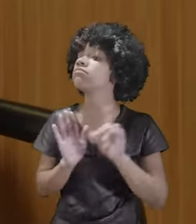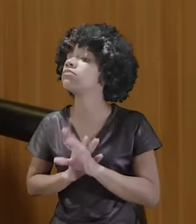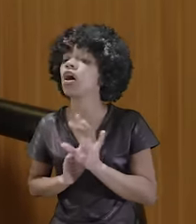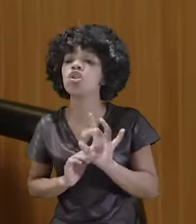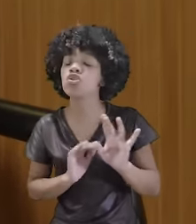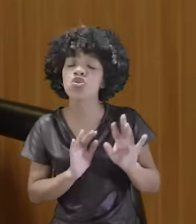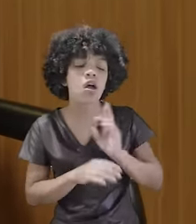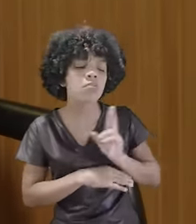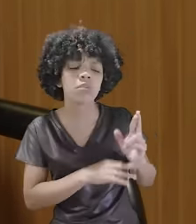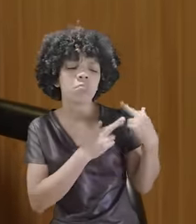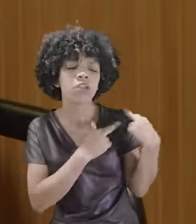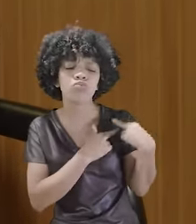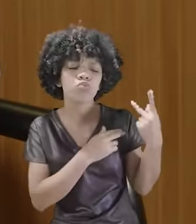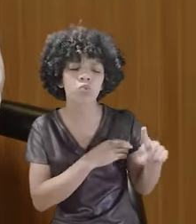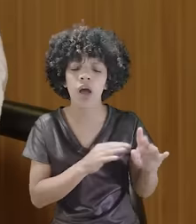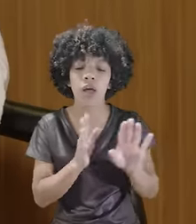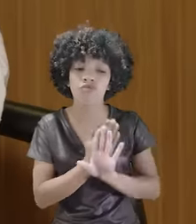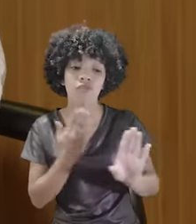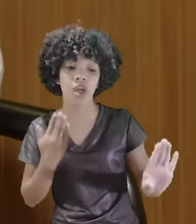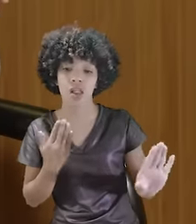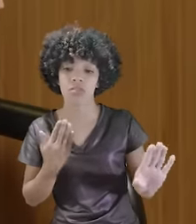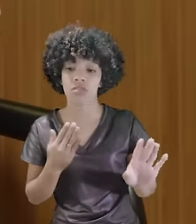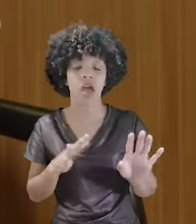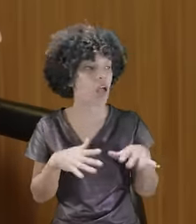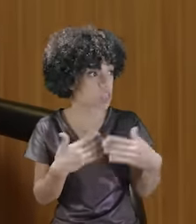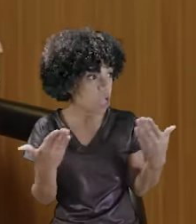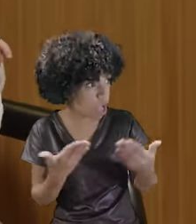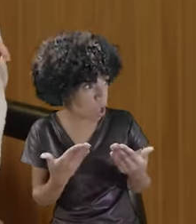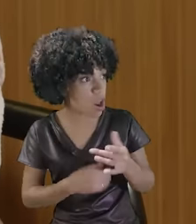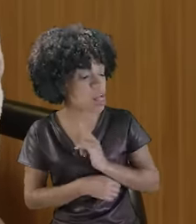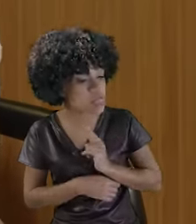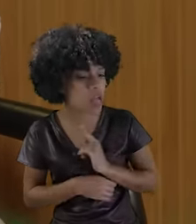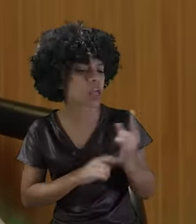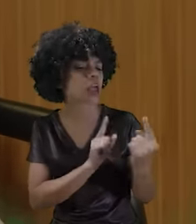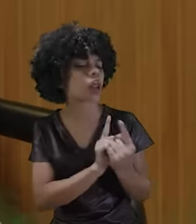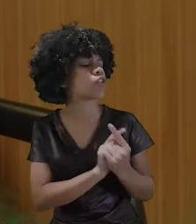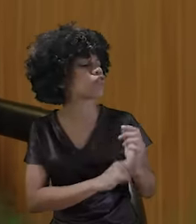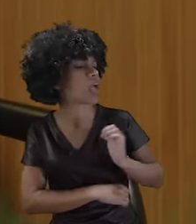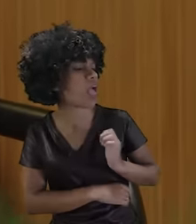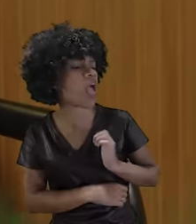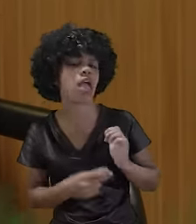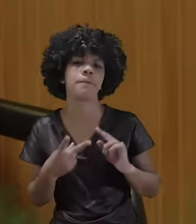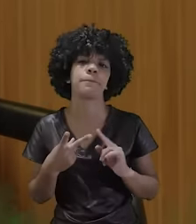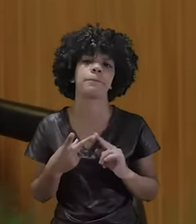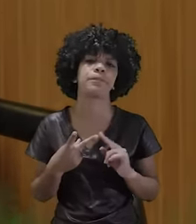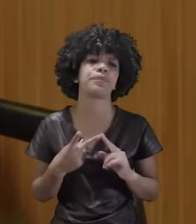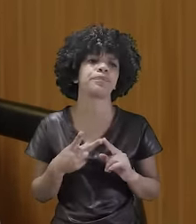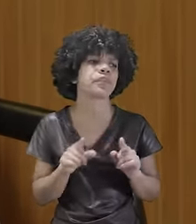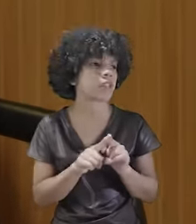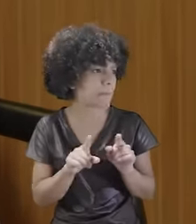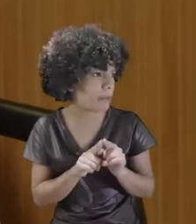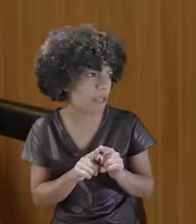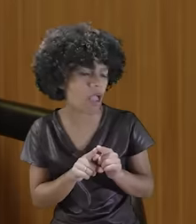você responde só por você não tem nada a ver com eles tendo agora cliente gay tem cliente que os